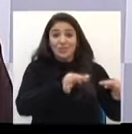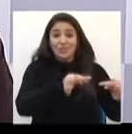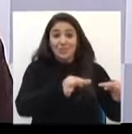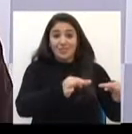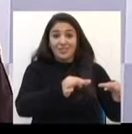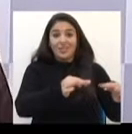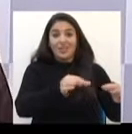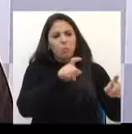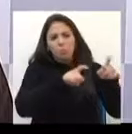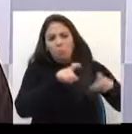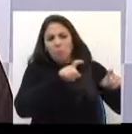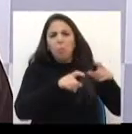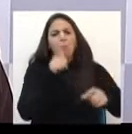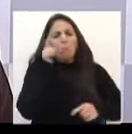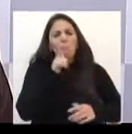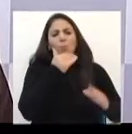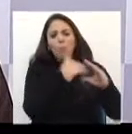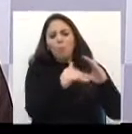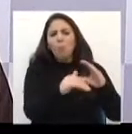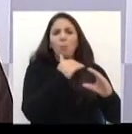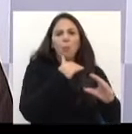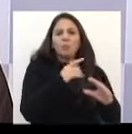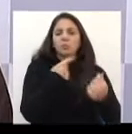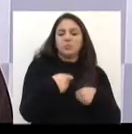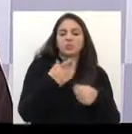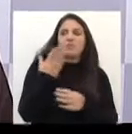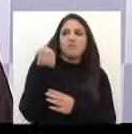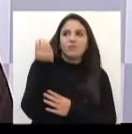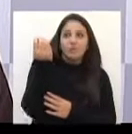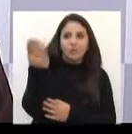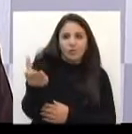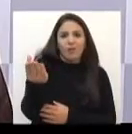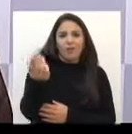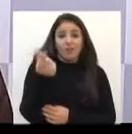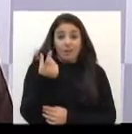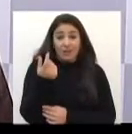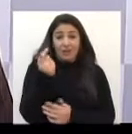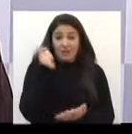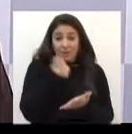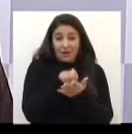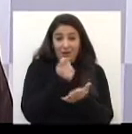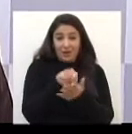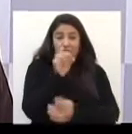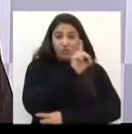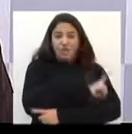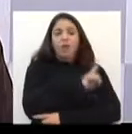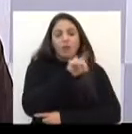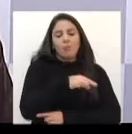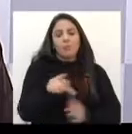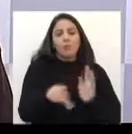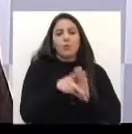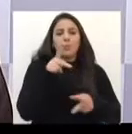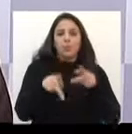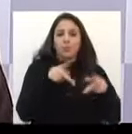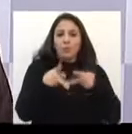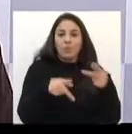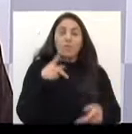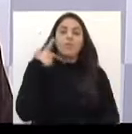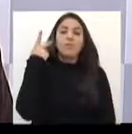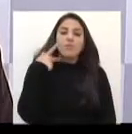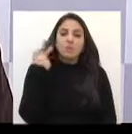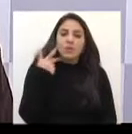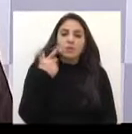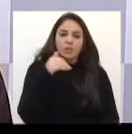deputado, né? Sem precisar estar indo viajar. Diária é dinheiro do povo. E vereador que não economiza o que é do povo, não